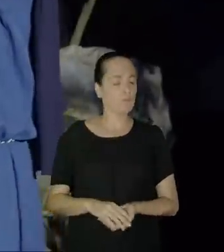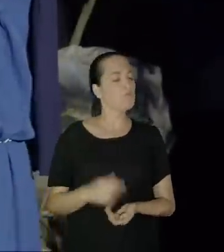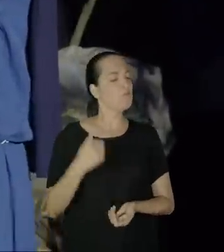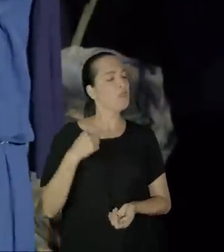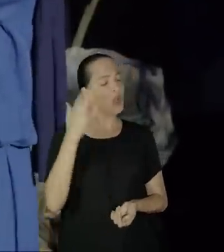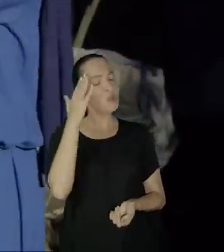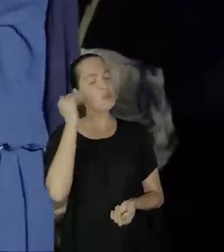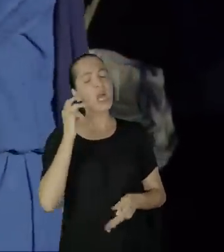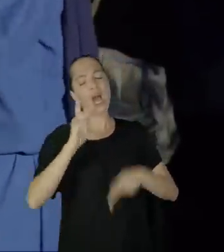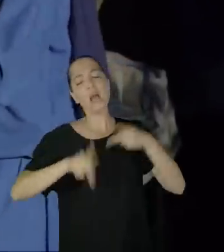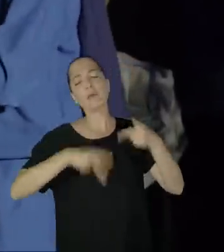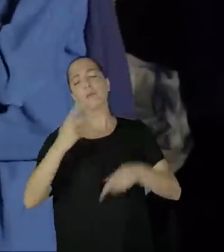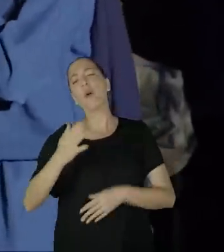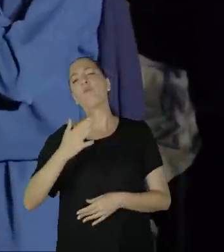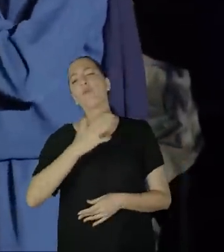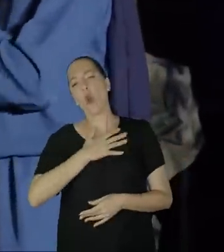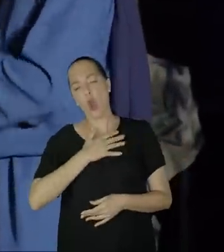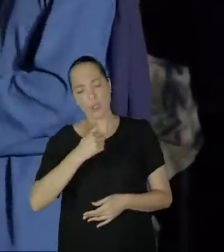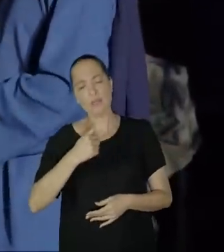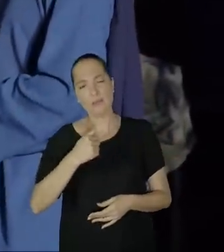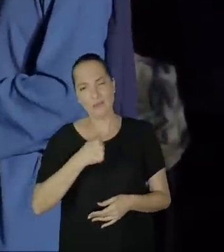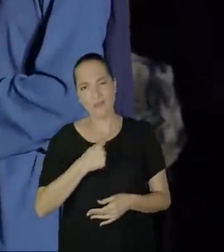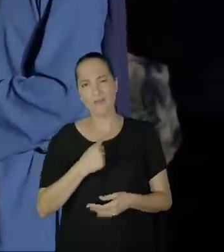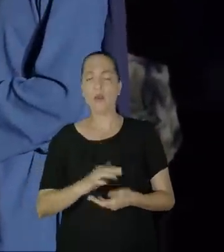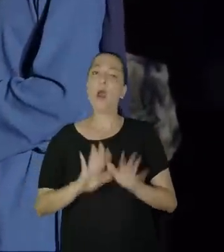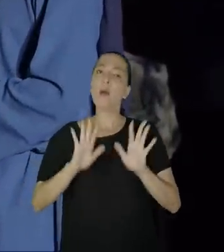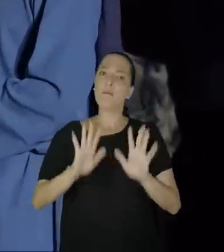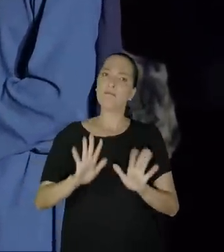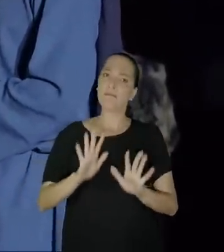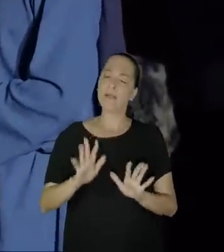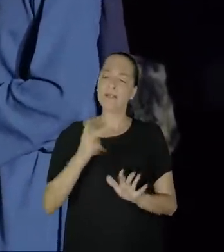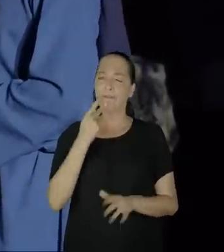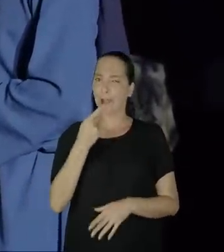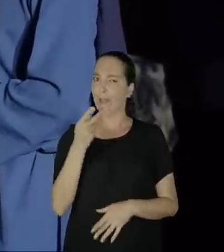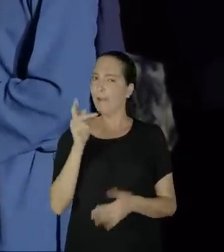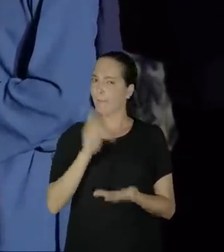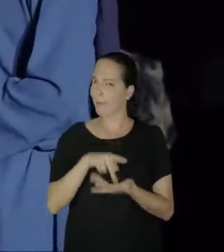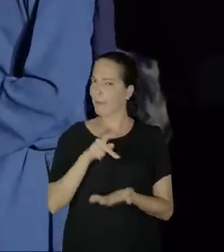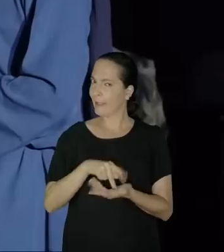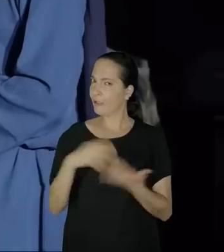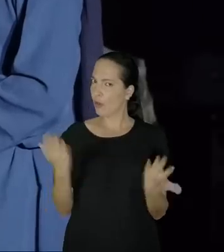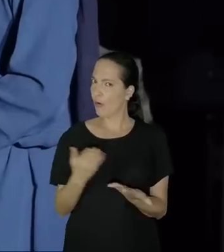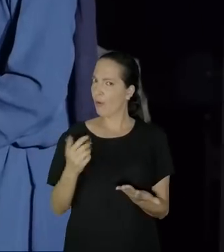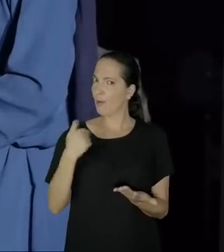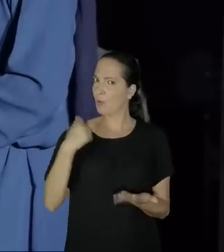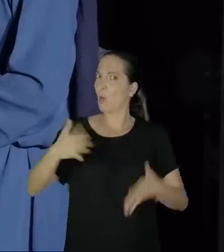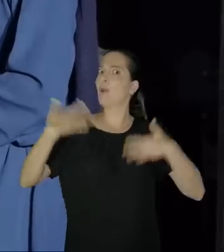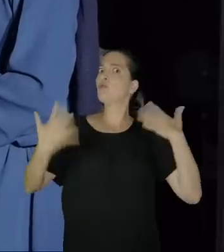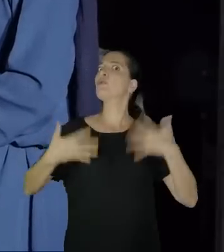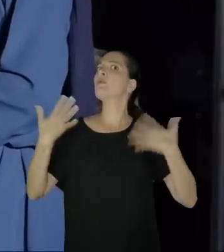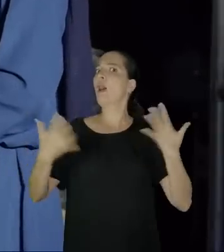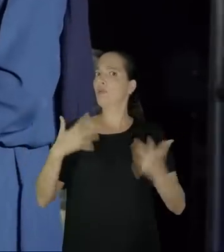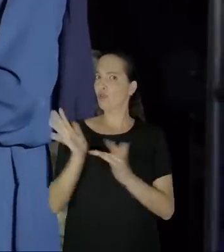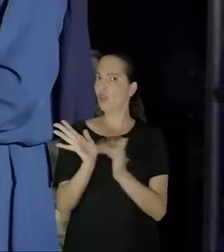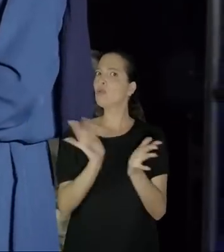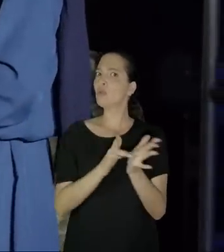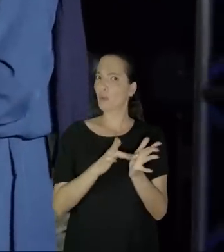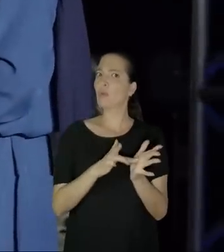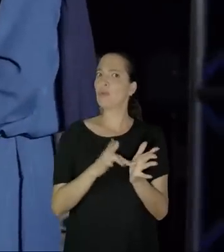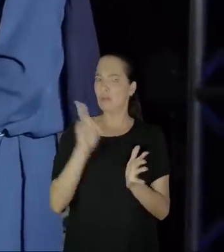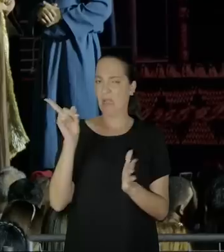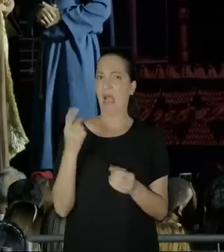prestígio diante de todo o povo, mas confesso que estamos assustados com esse seu Jesus de